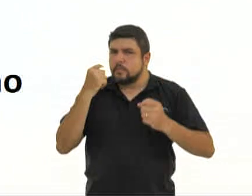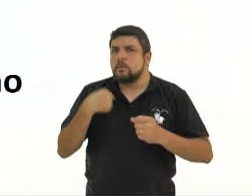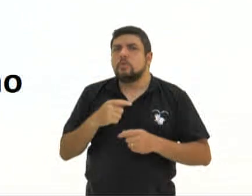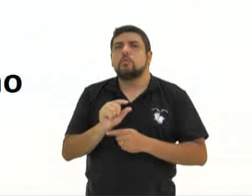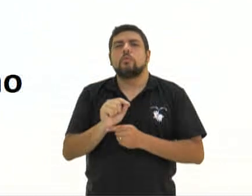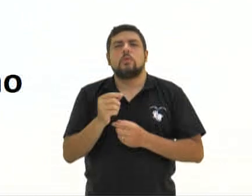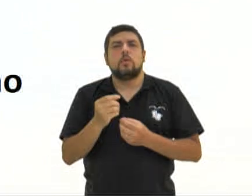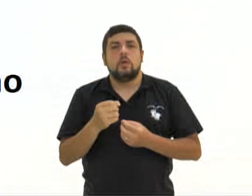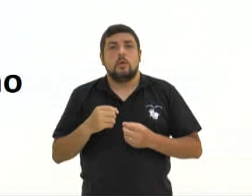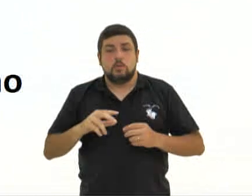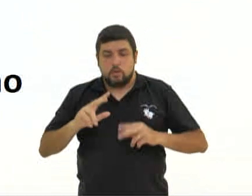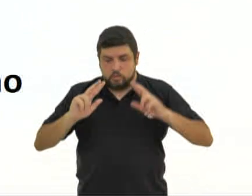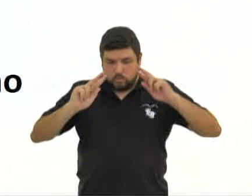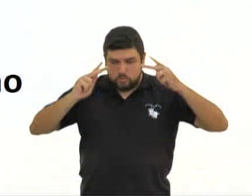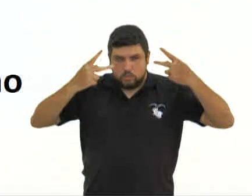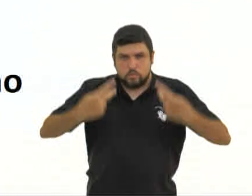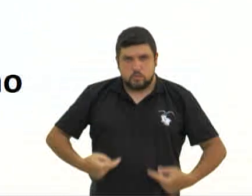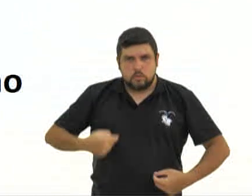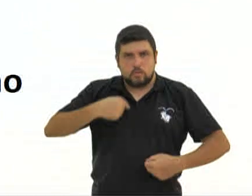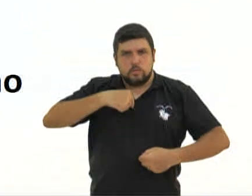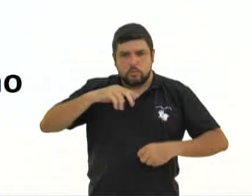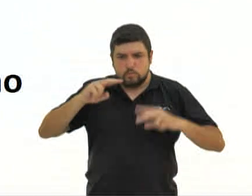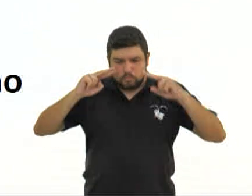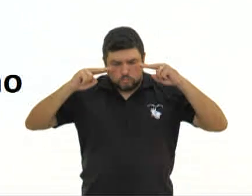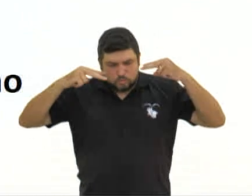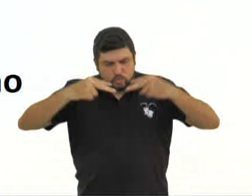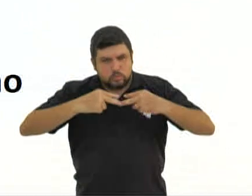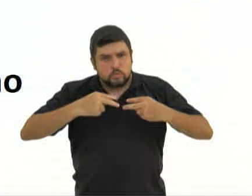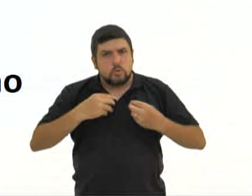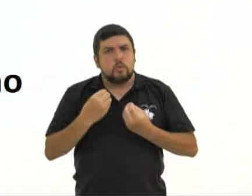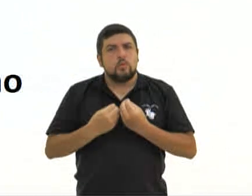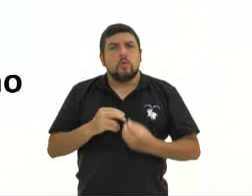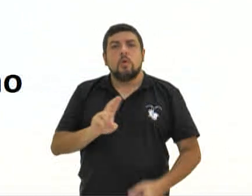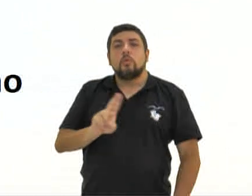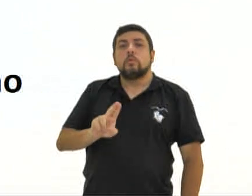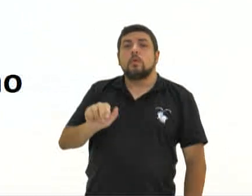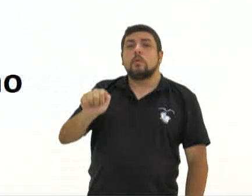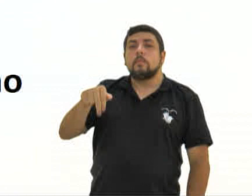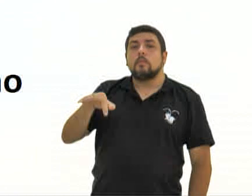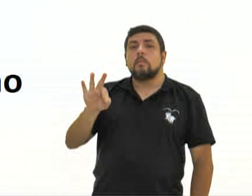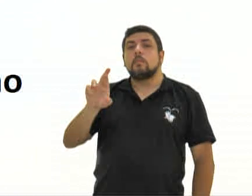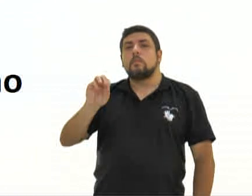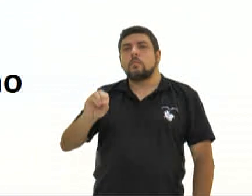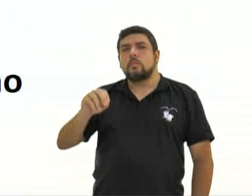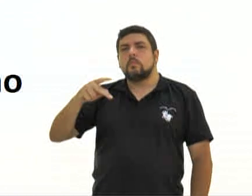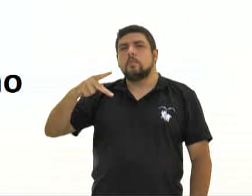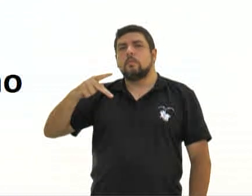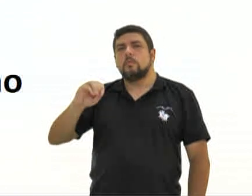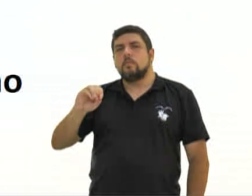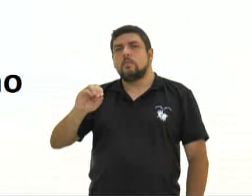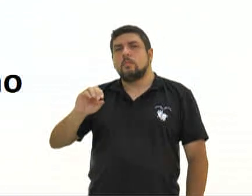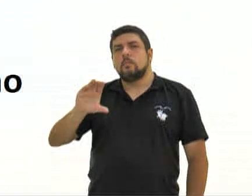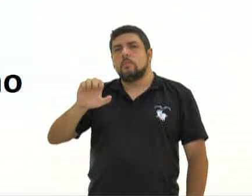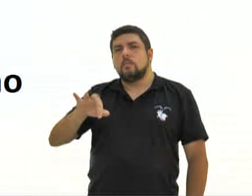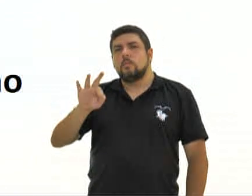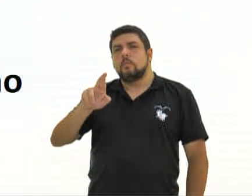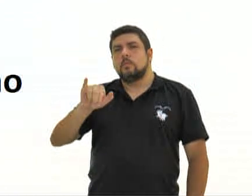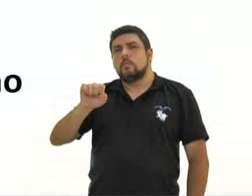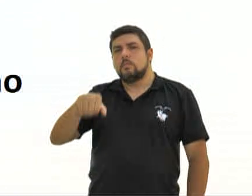central dada ao ser humano nessa época era conhecida como antropocentrismo. Antropo significa